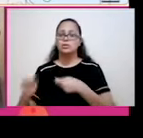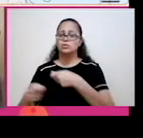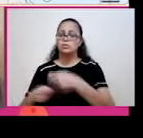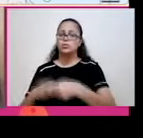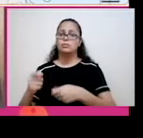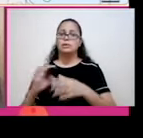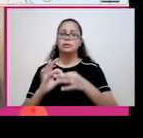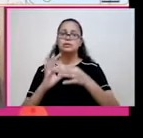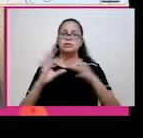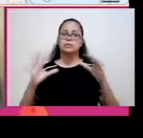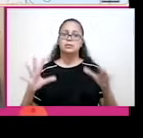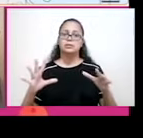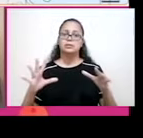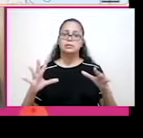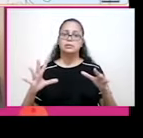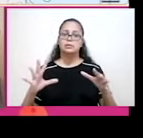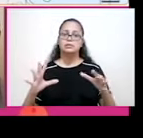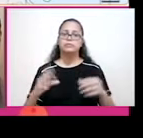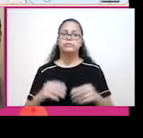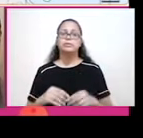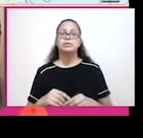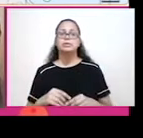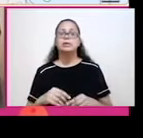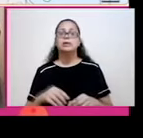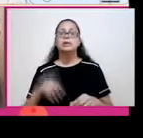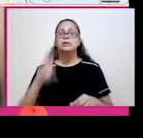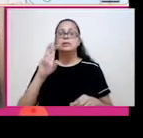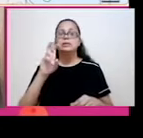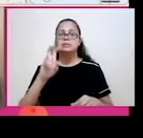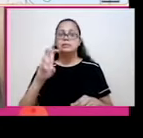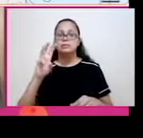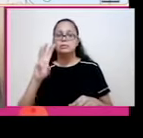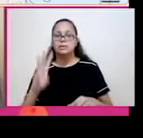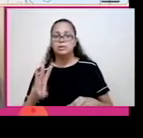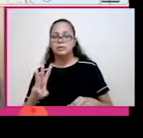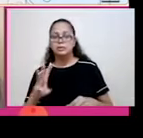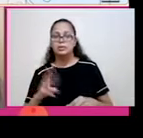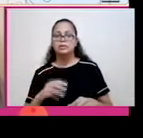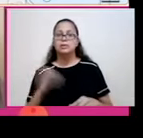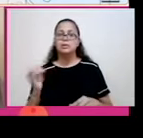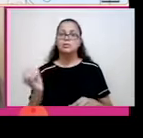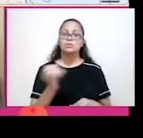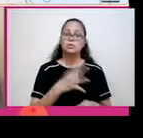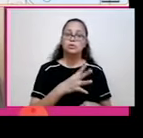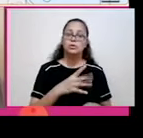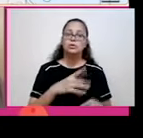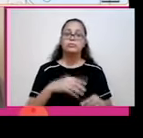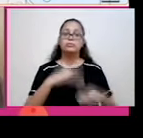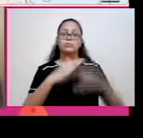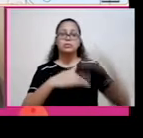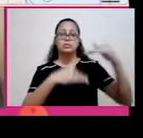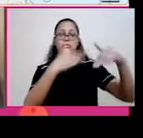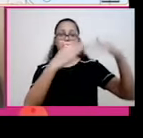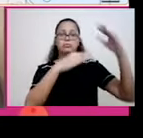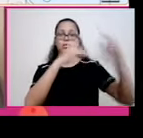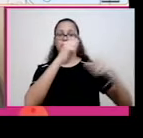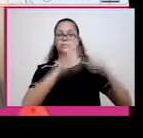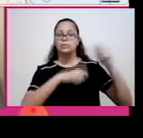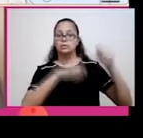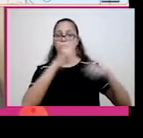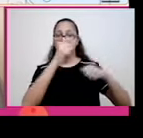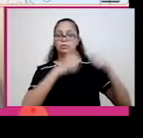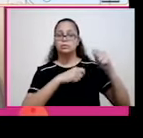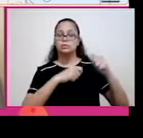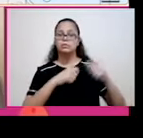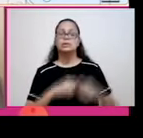de desenvolvimento industrial de alta tecnologia, IGTEC, em grandes e médias cidades. Então esse panorama aqui,